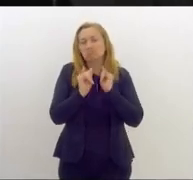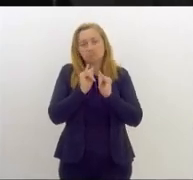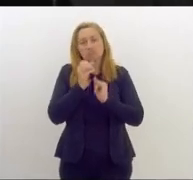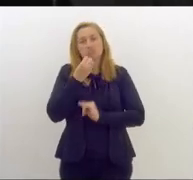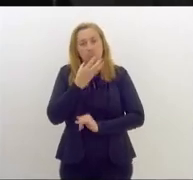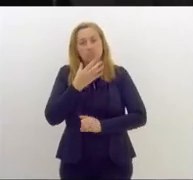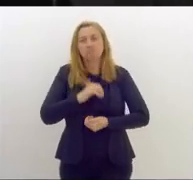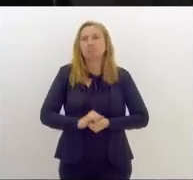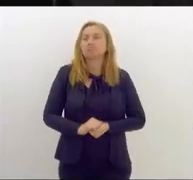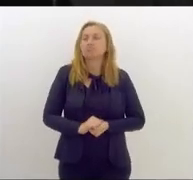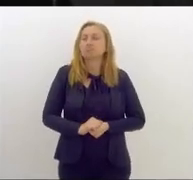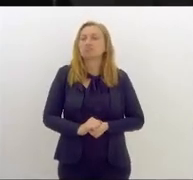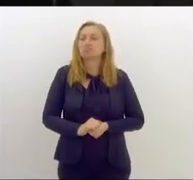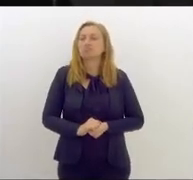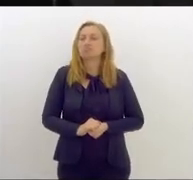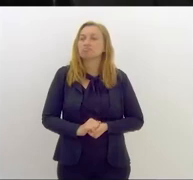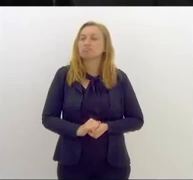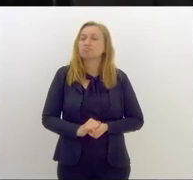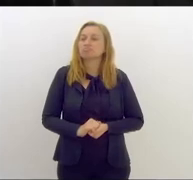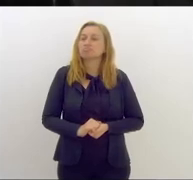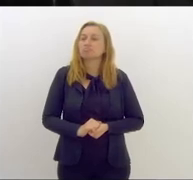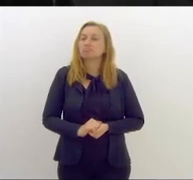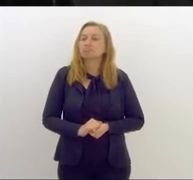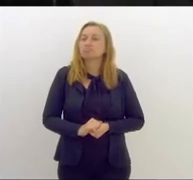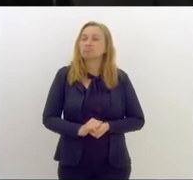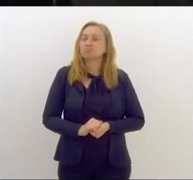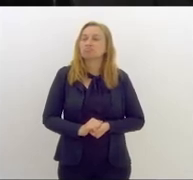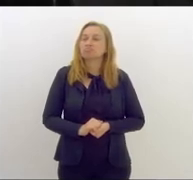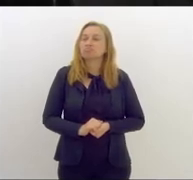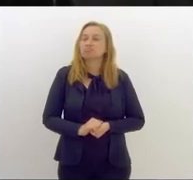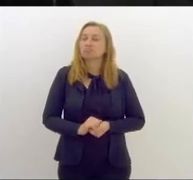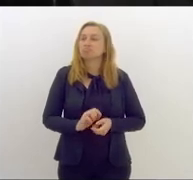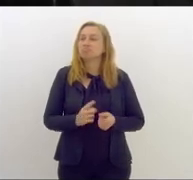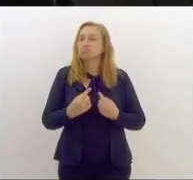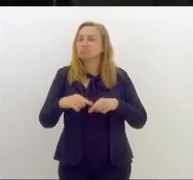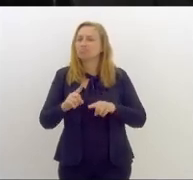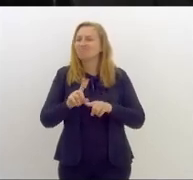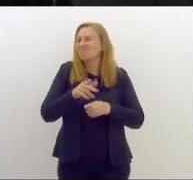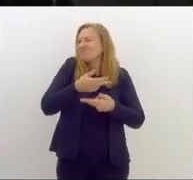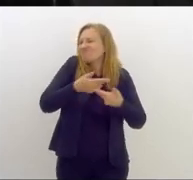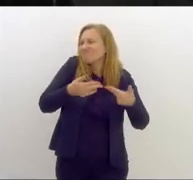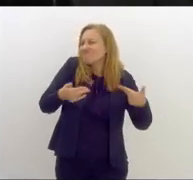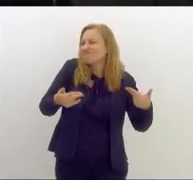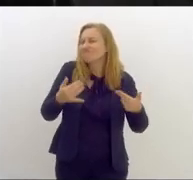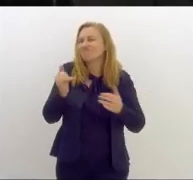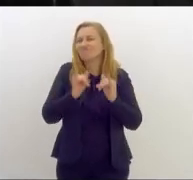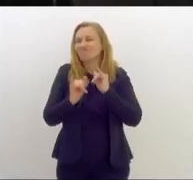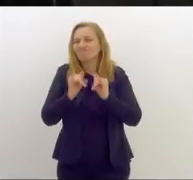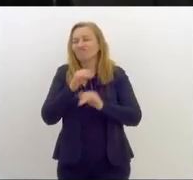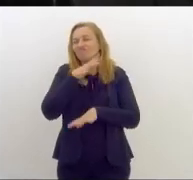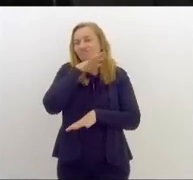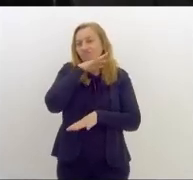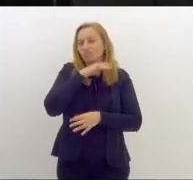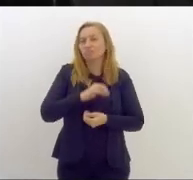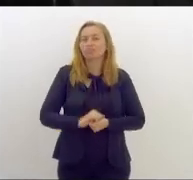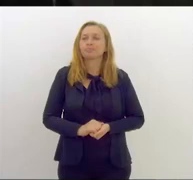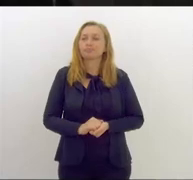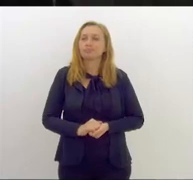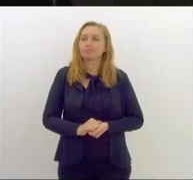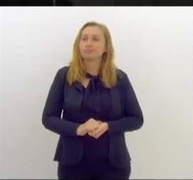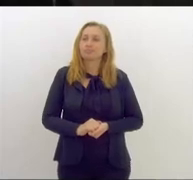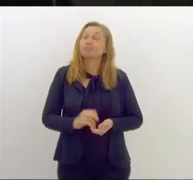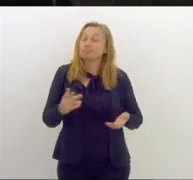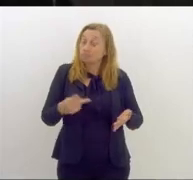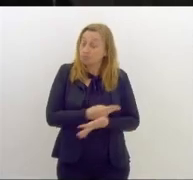positiva para contrapor tantas e tantas notícias negativas que